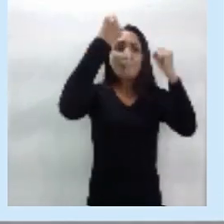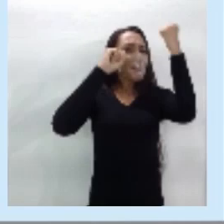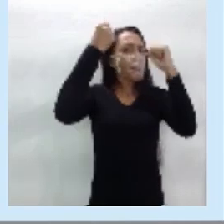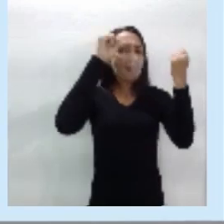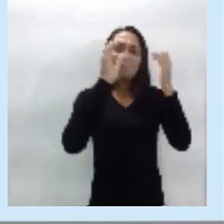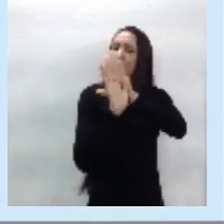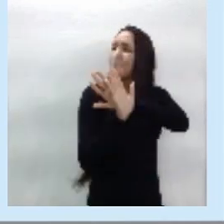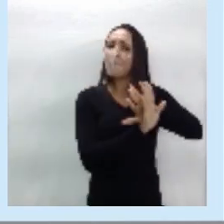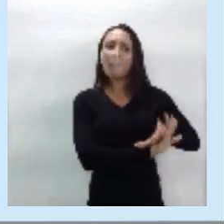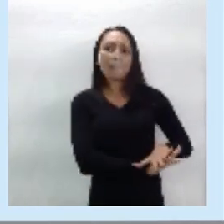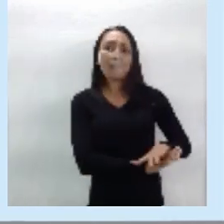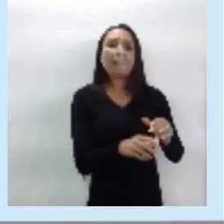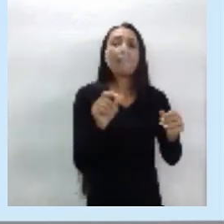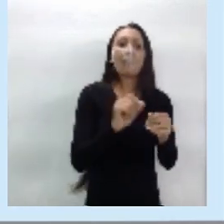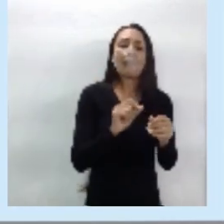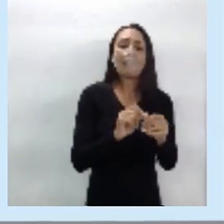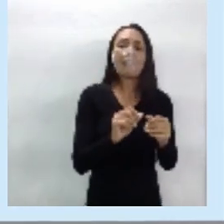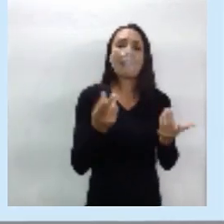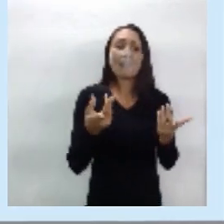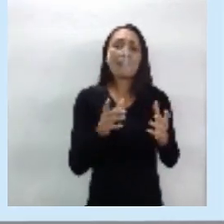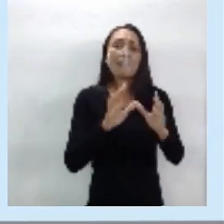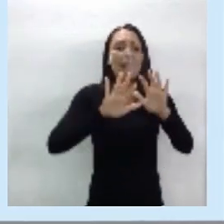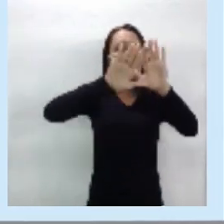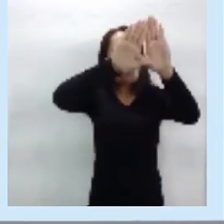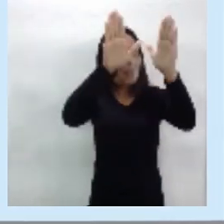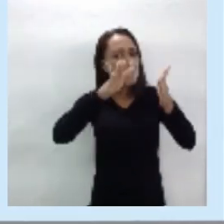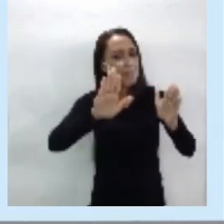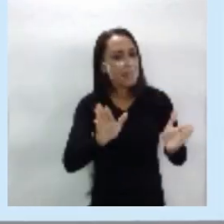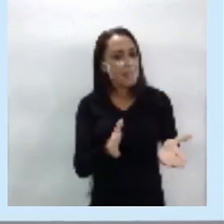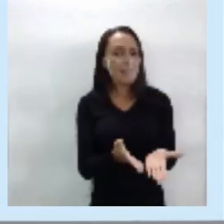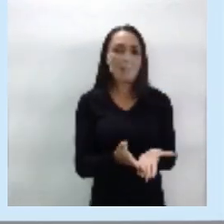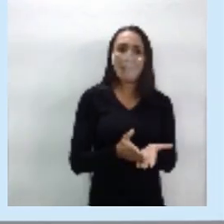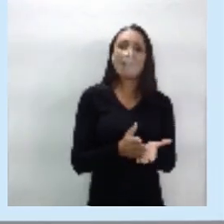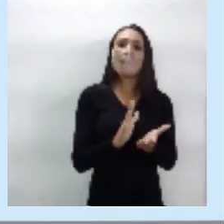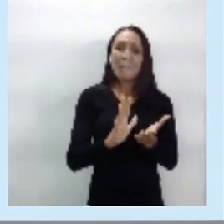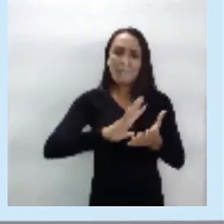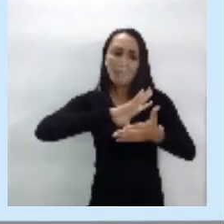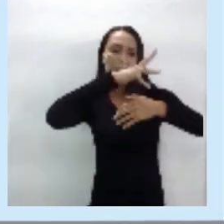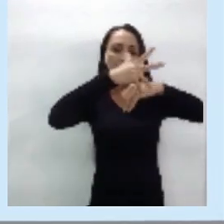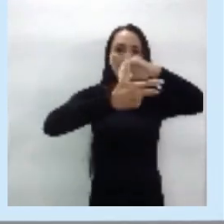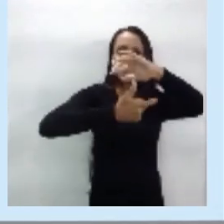fazia? Quem fazia eram os artesãos que nós temos hoje. E